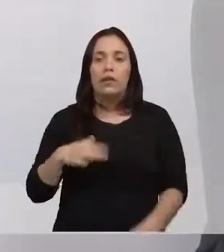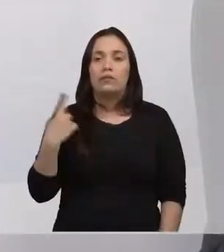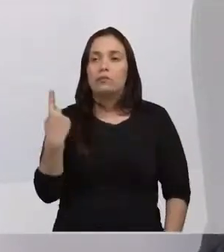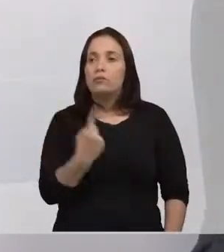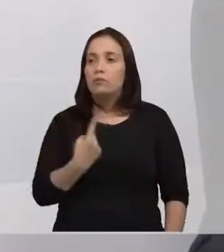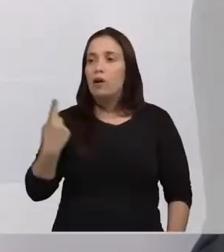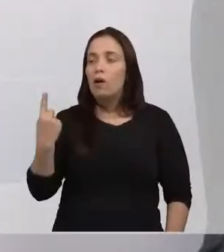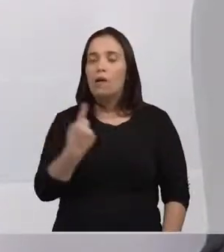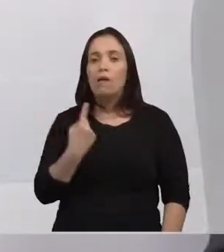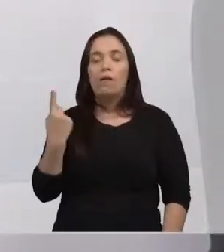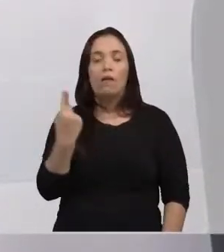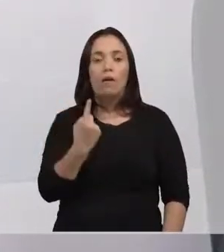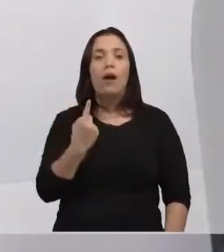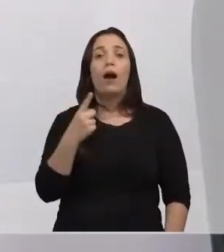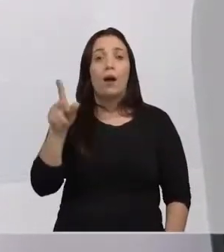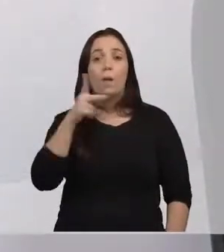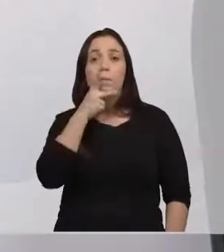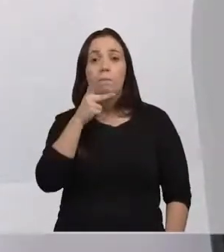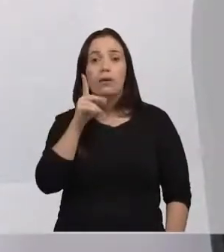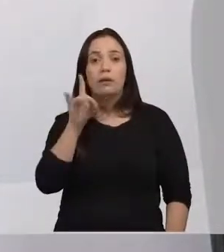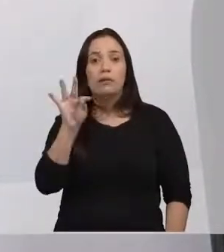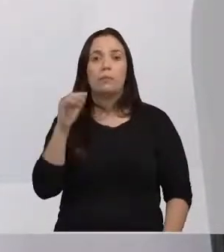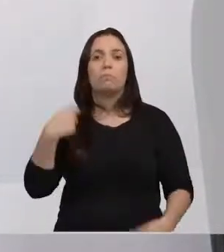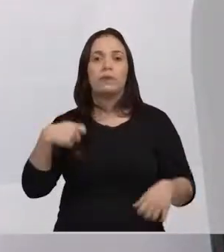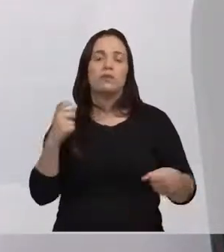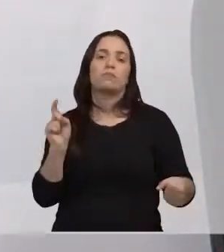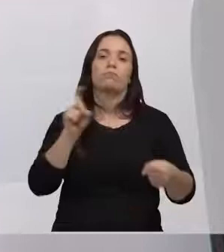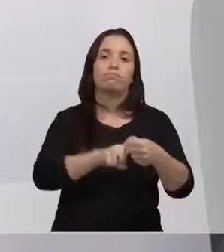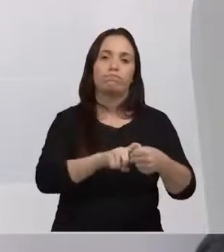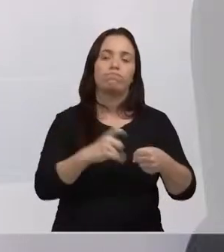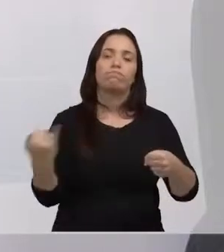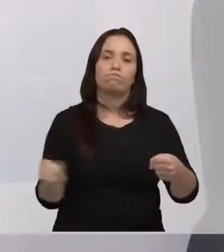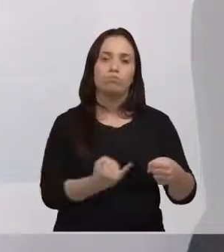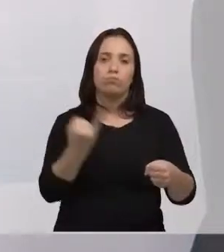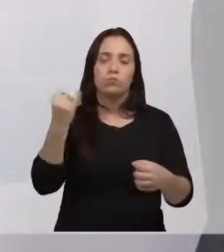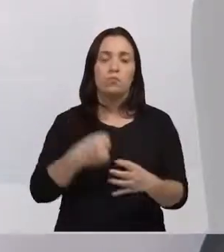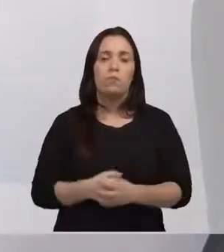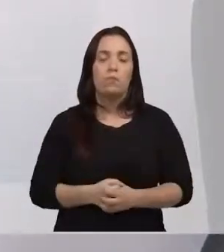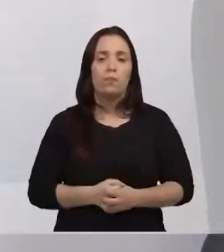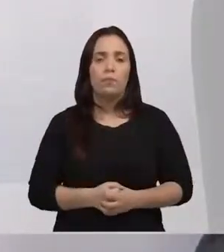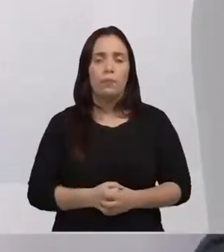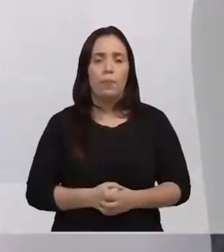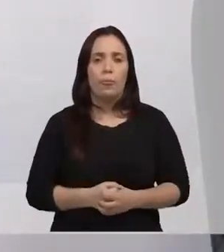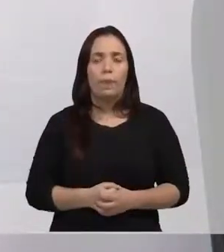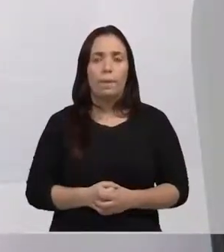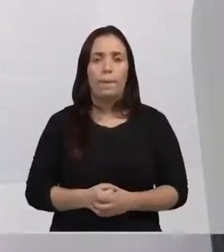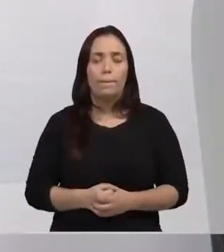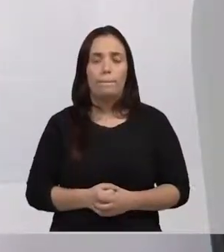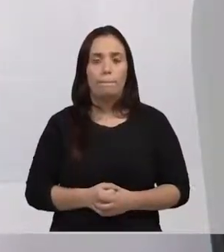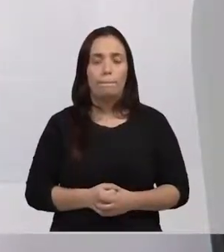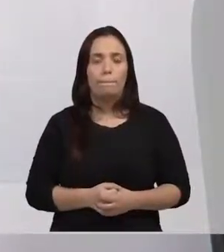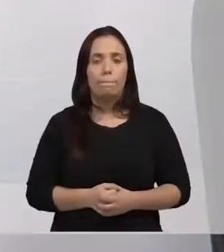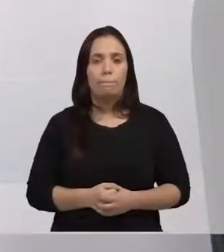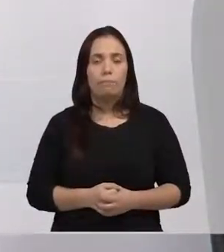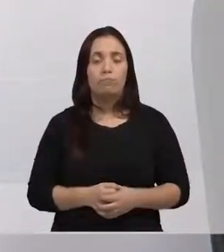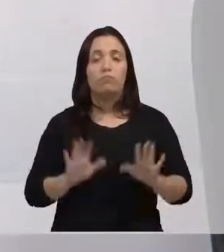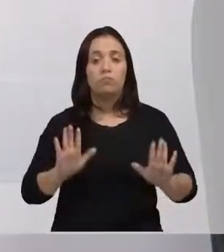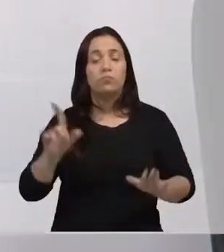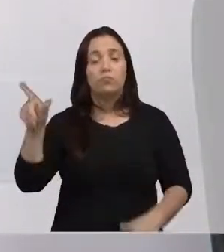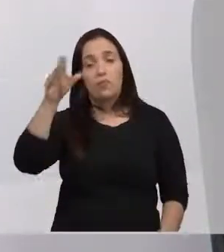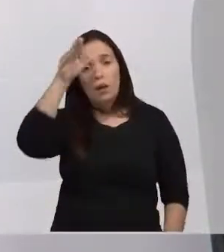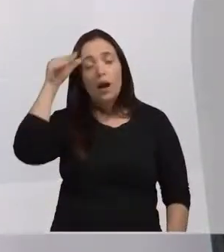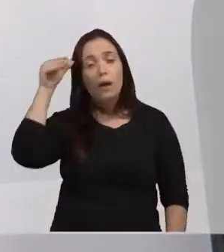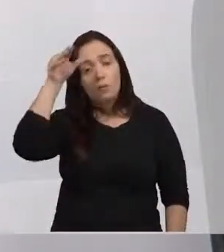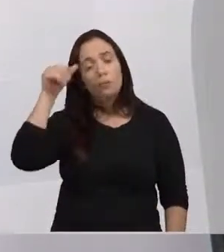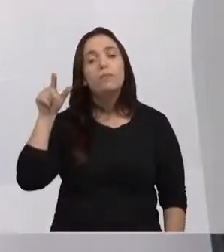do PDT, ele vai ter um reforço muito importante. Mas a fala de Camilo